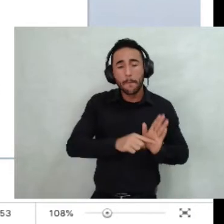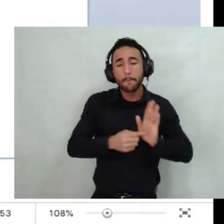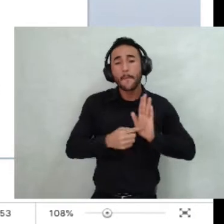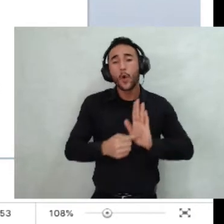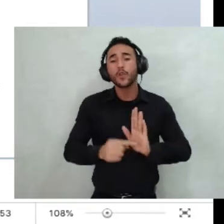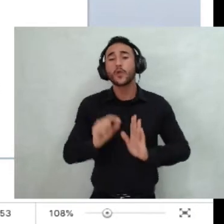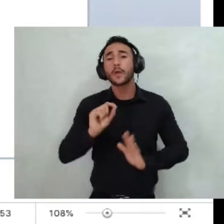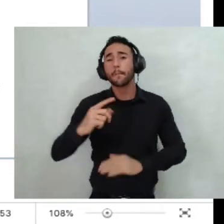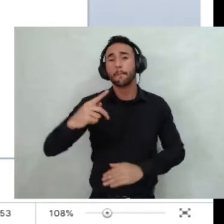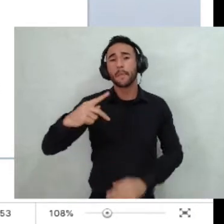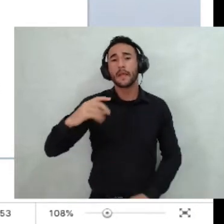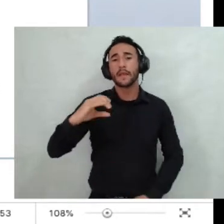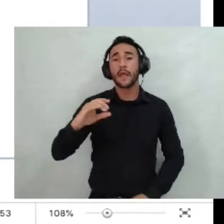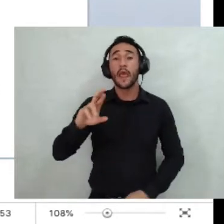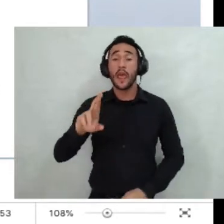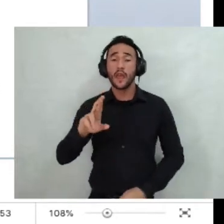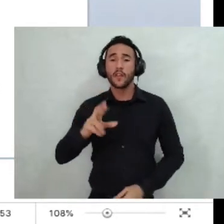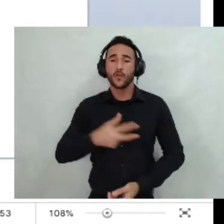soro,